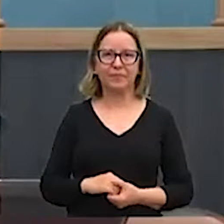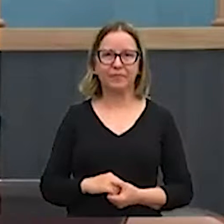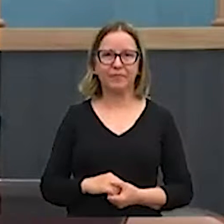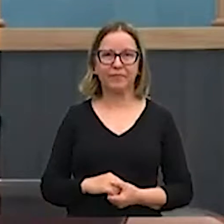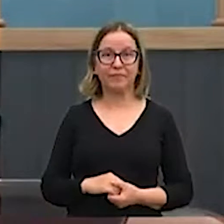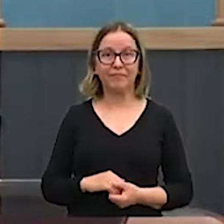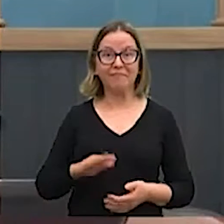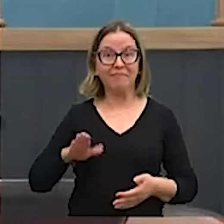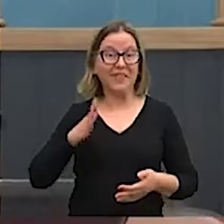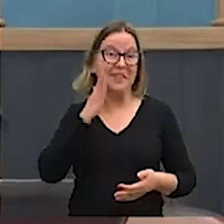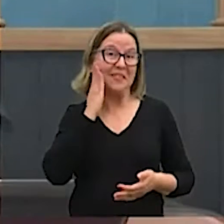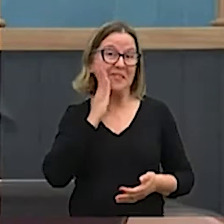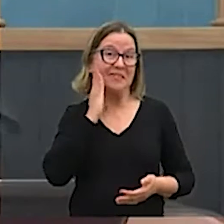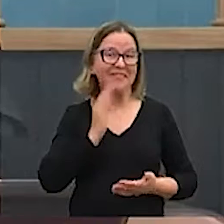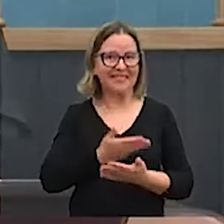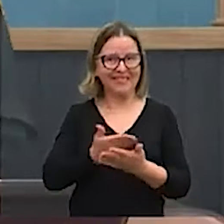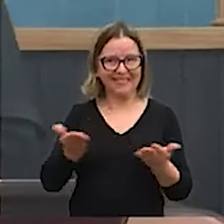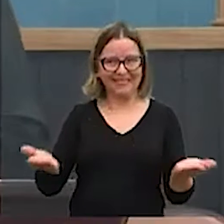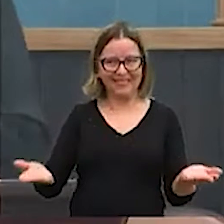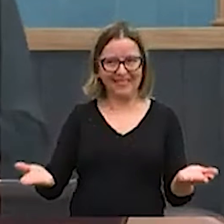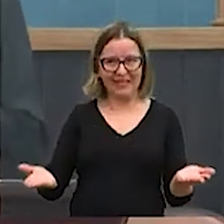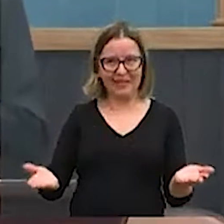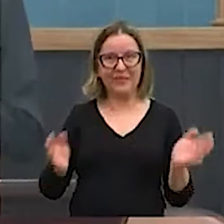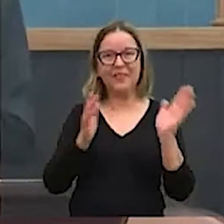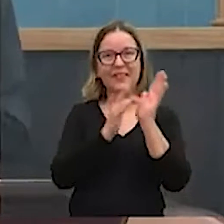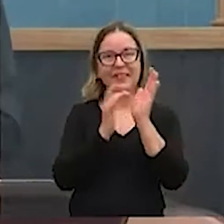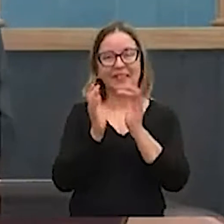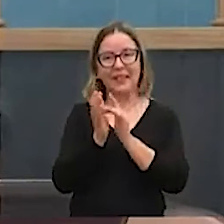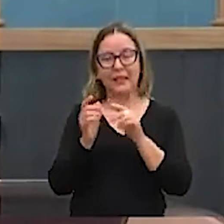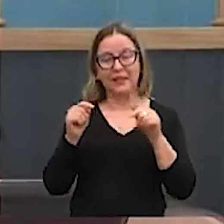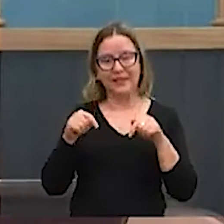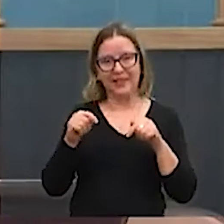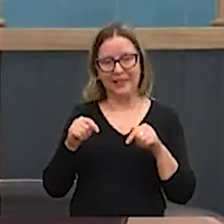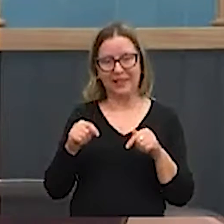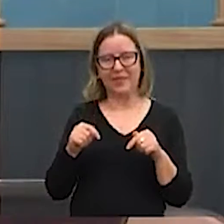Então, queridos, Jesus aqui,